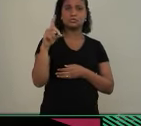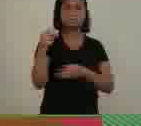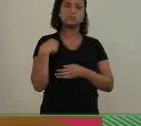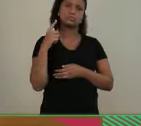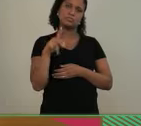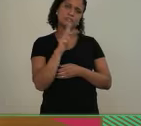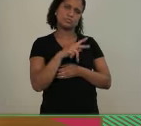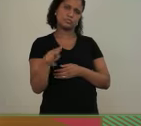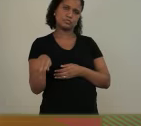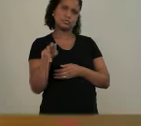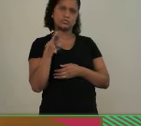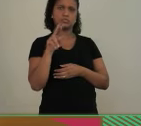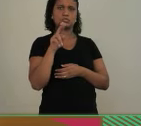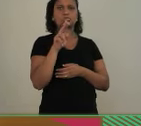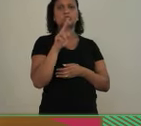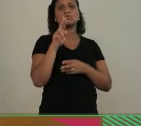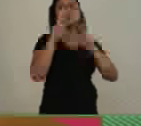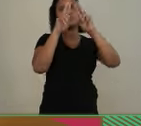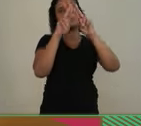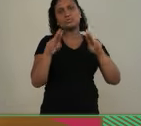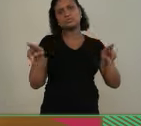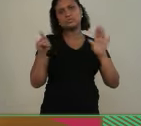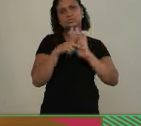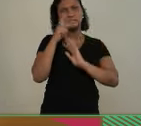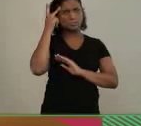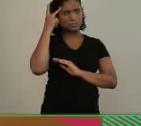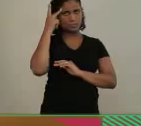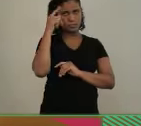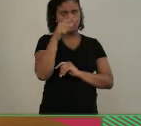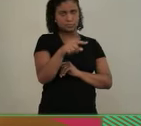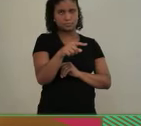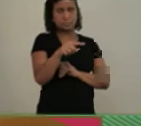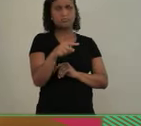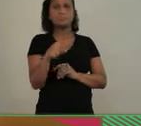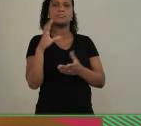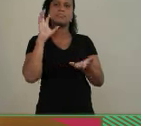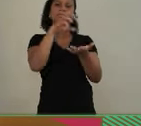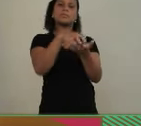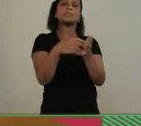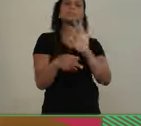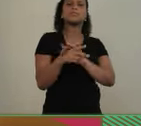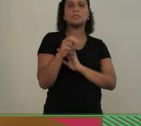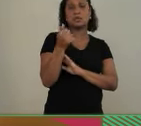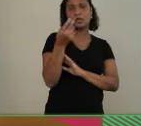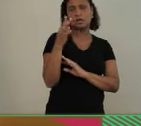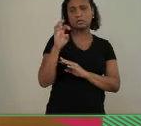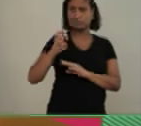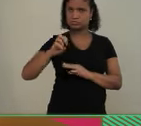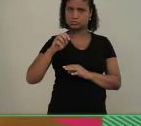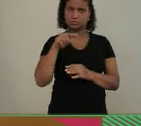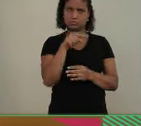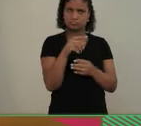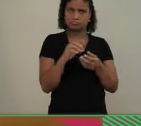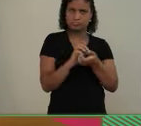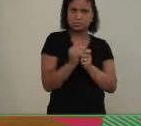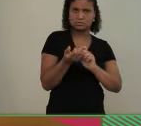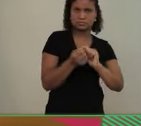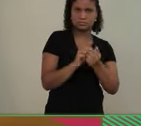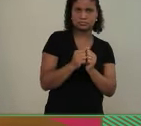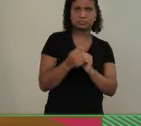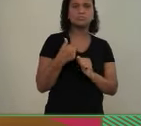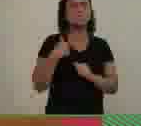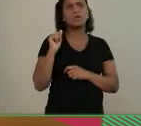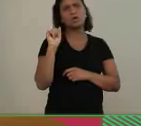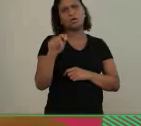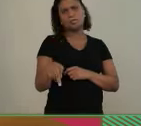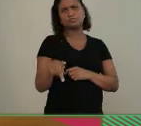próprio corpo. Meu nome é Regina Machado, eu sou professora da Universidade de São Paulo, do Departamento de Artes Plásticas, e eu me aposentei